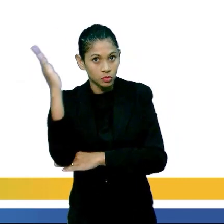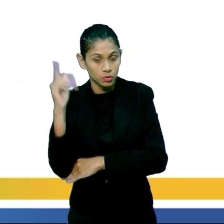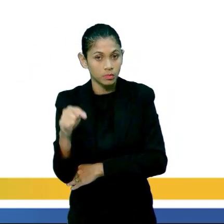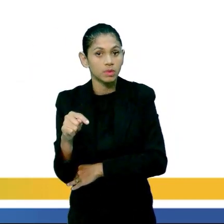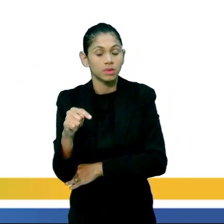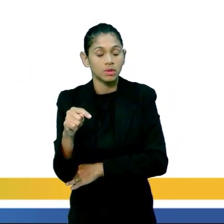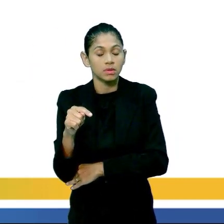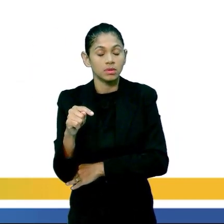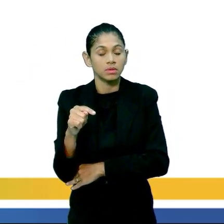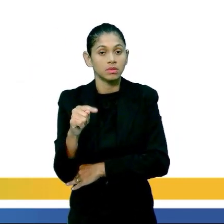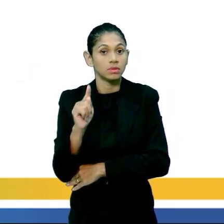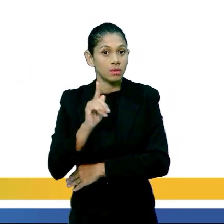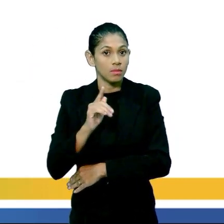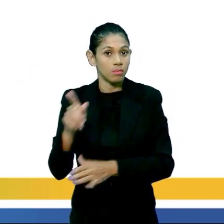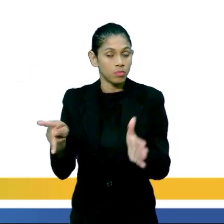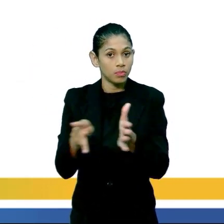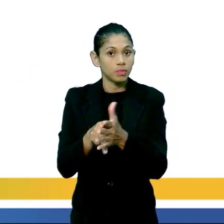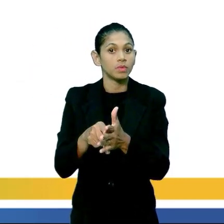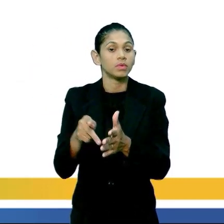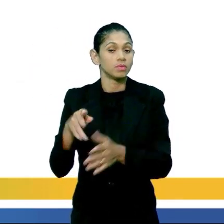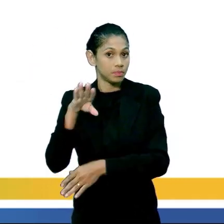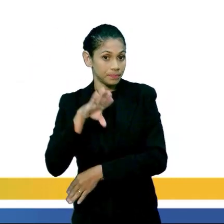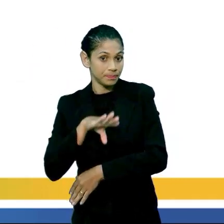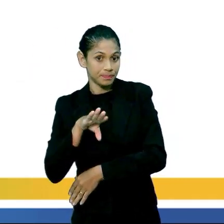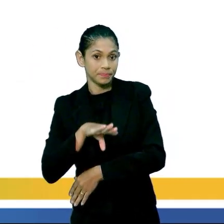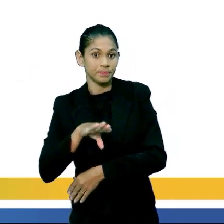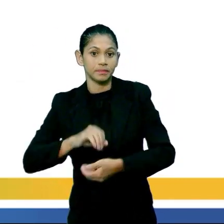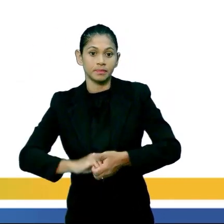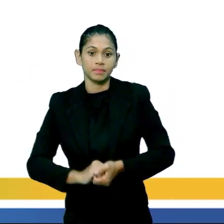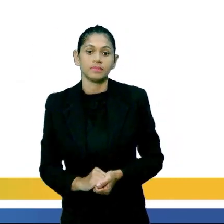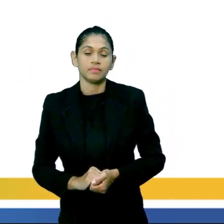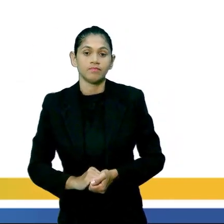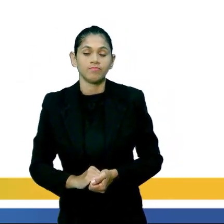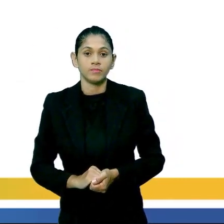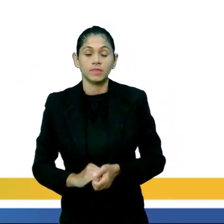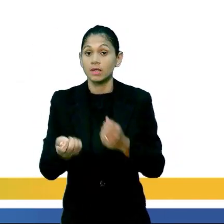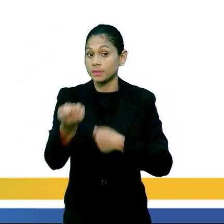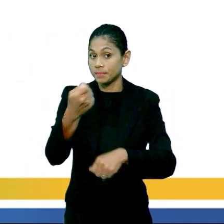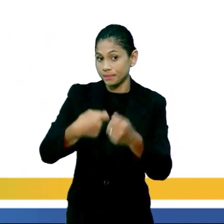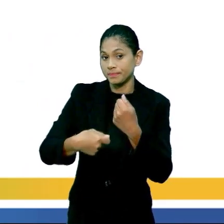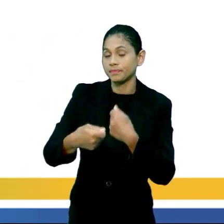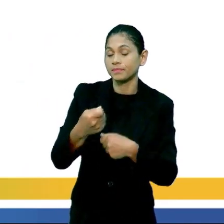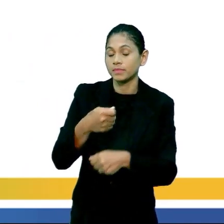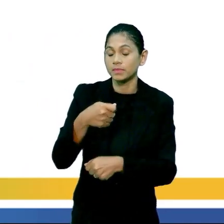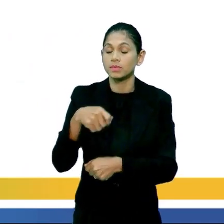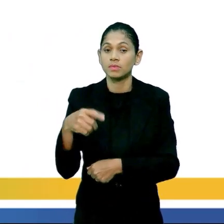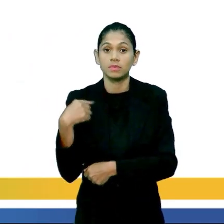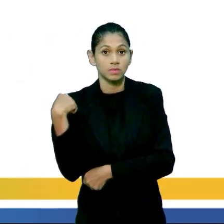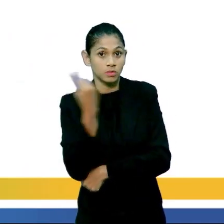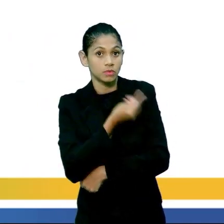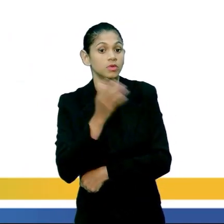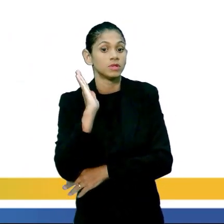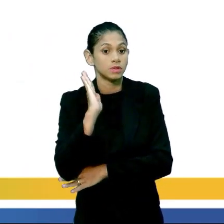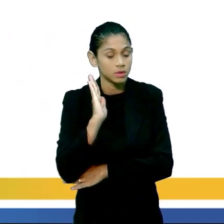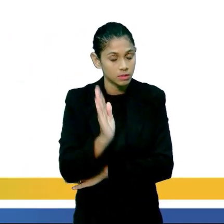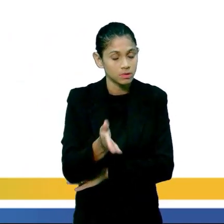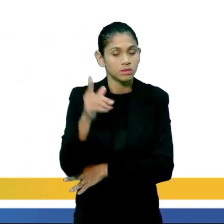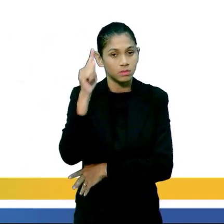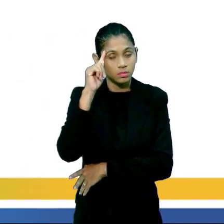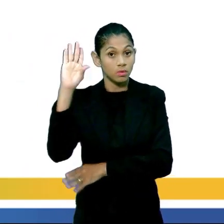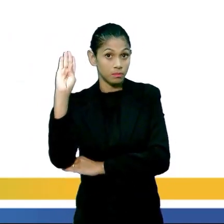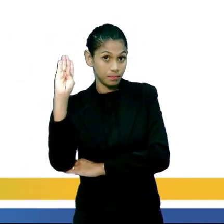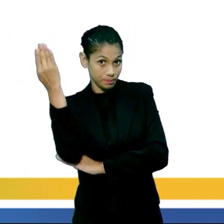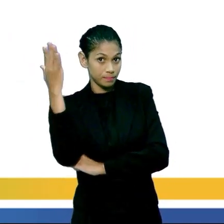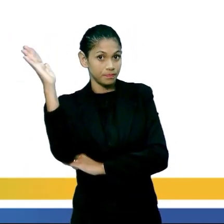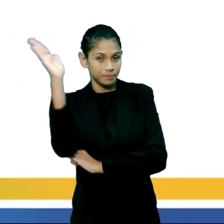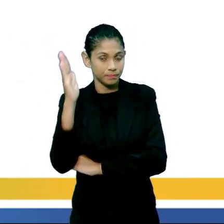né, do Tratado de Tordesilhas. A atividade econômica, como a gente já sabe, é o extrativismo vegetal, né, de pau-brasil